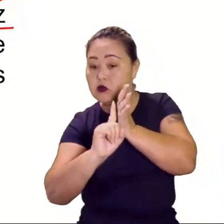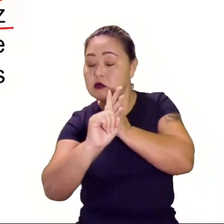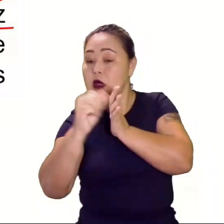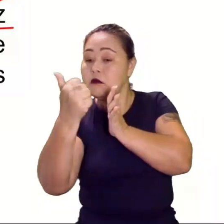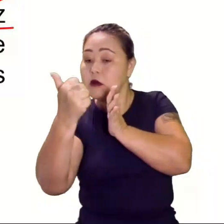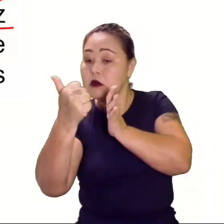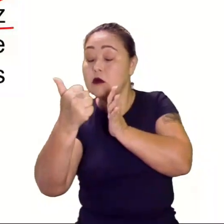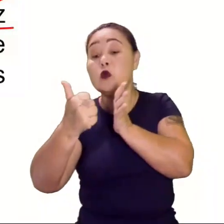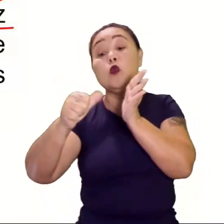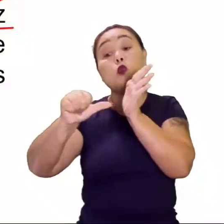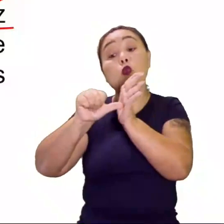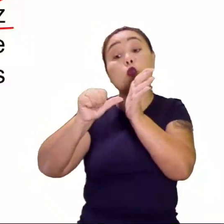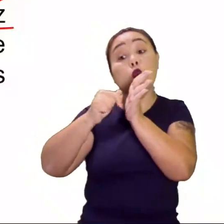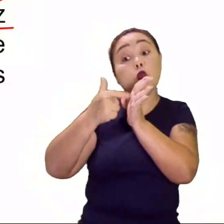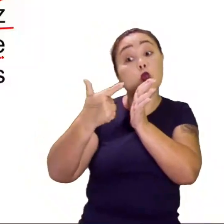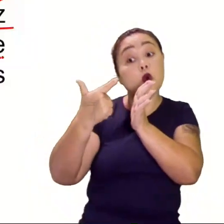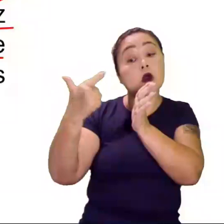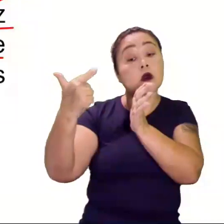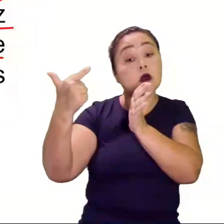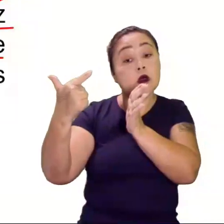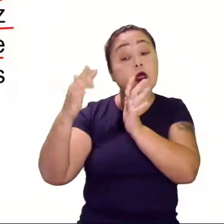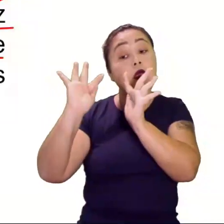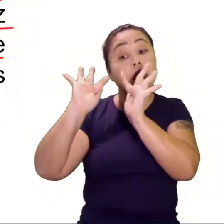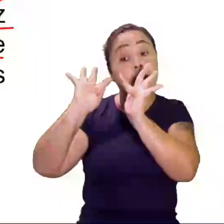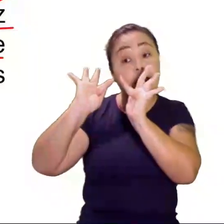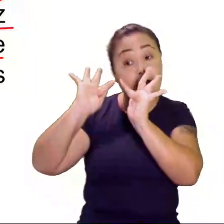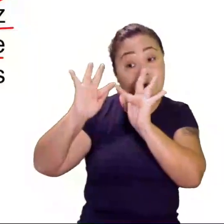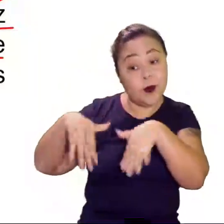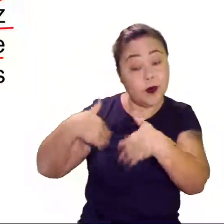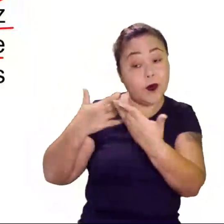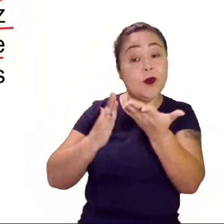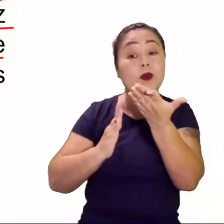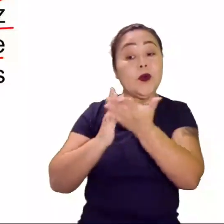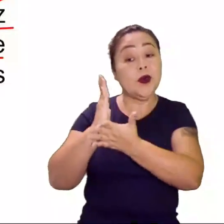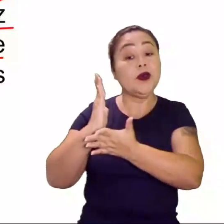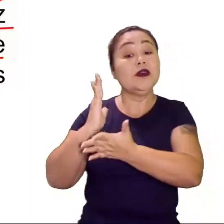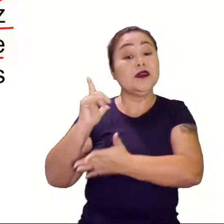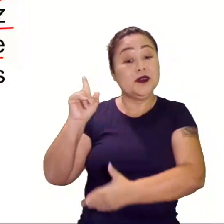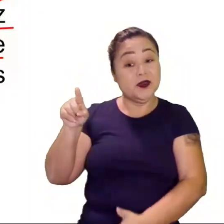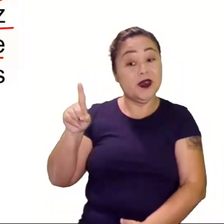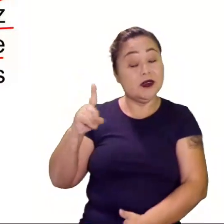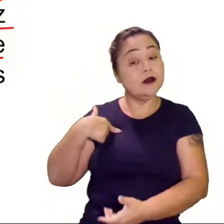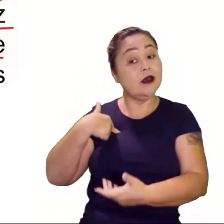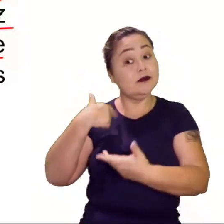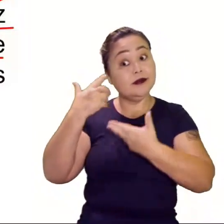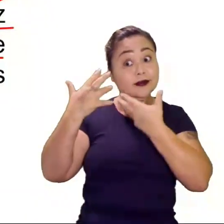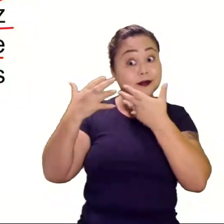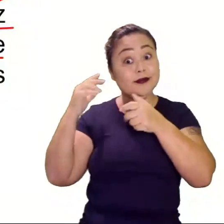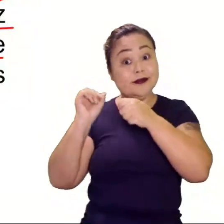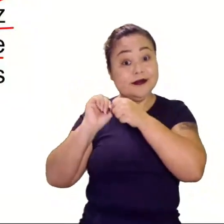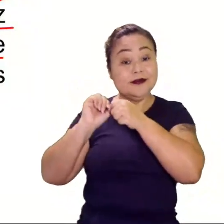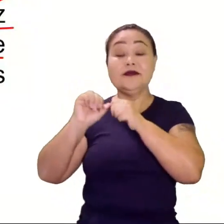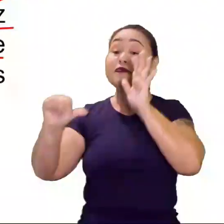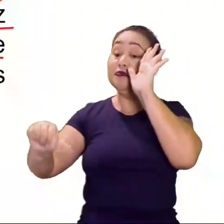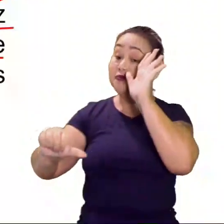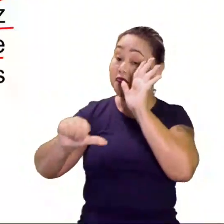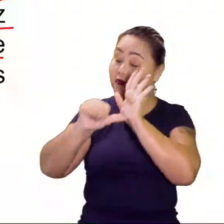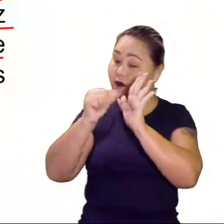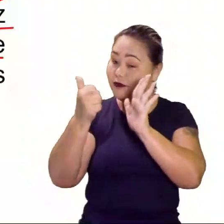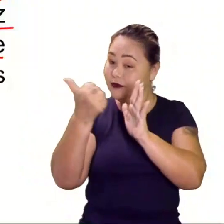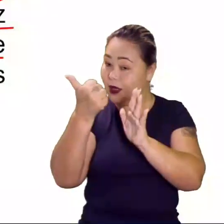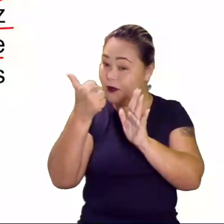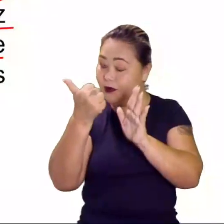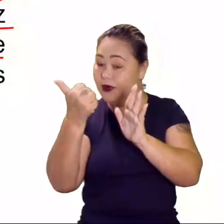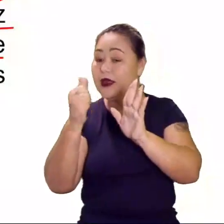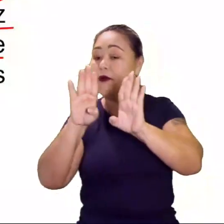2 vezes pela segunda, já viu que ele terminou o semestre com sucesso, mas ele terminou bem baqueado, né? Uma vez pela primeira,